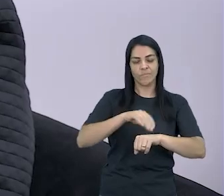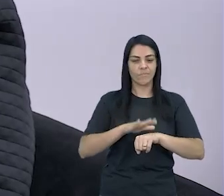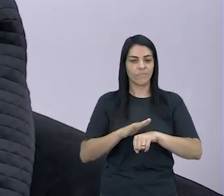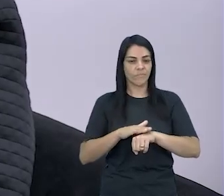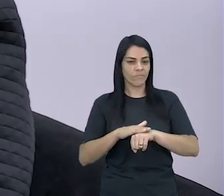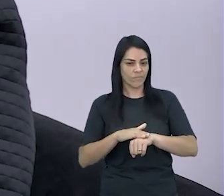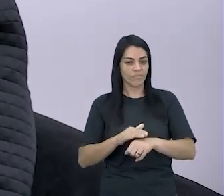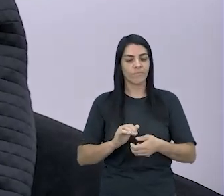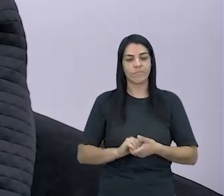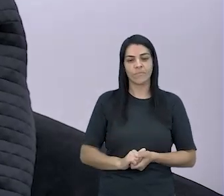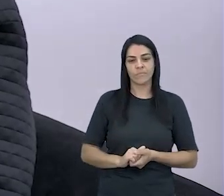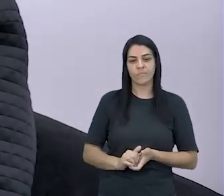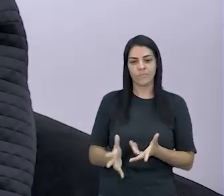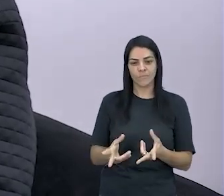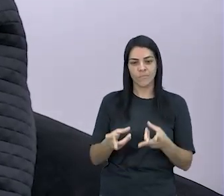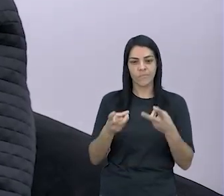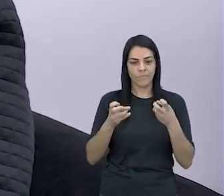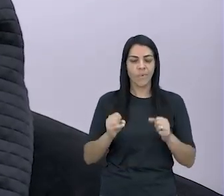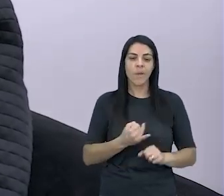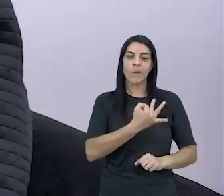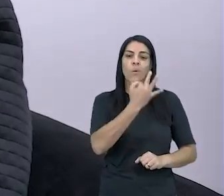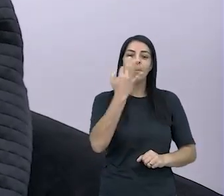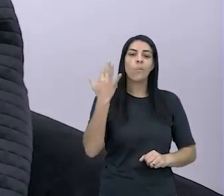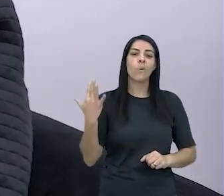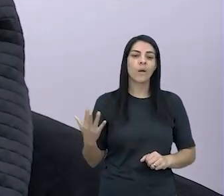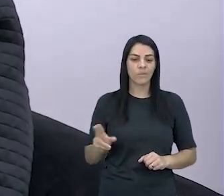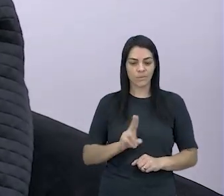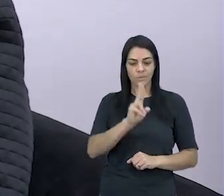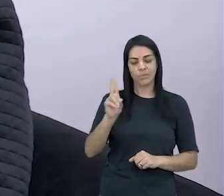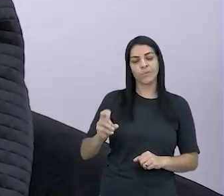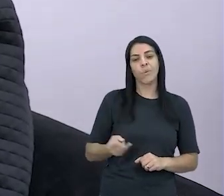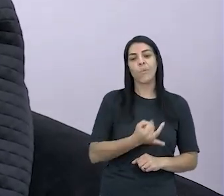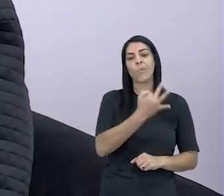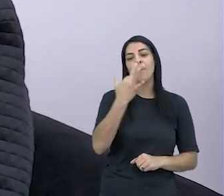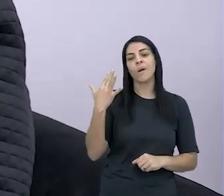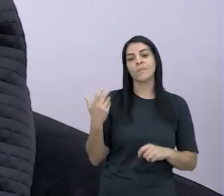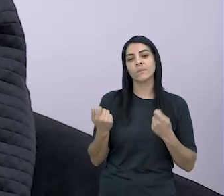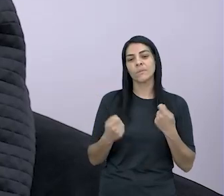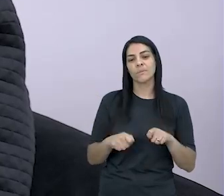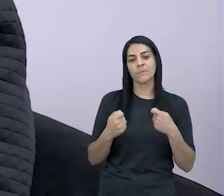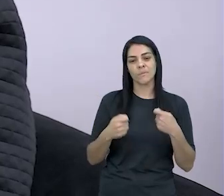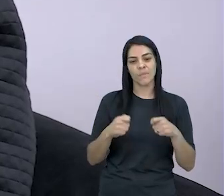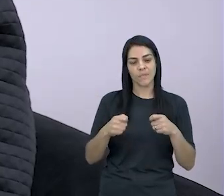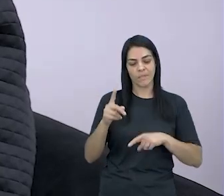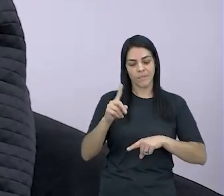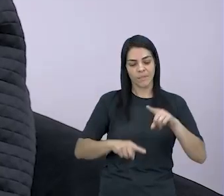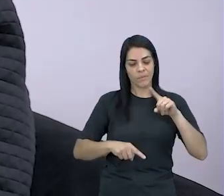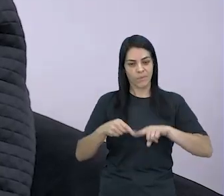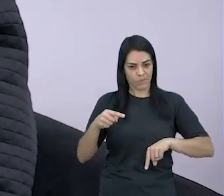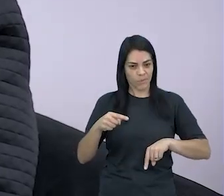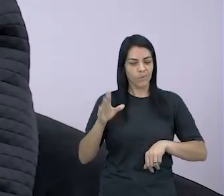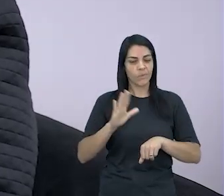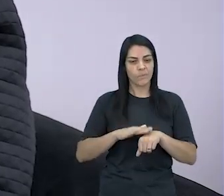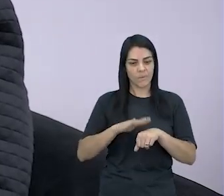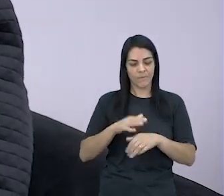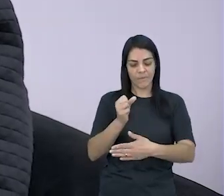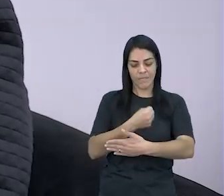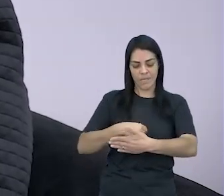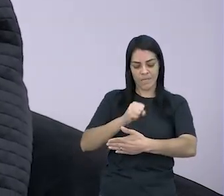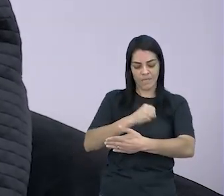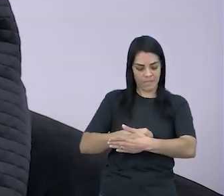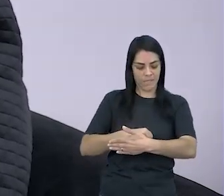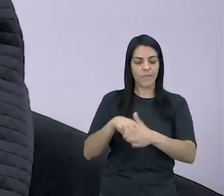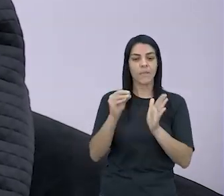receita, para ver quanto custou, quanto precisa de produtos para fazer tal receita,